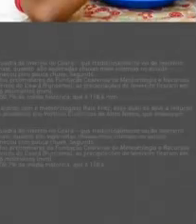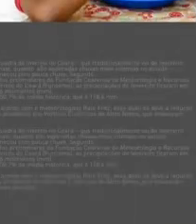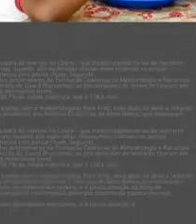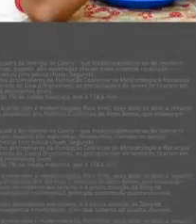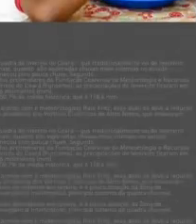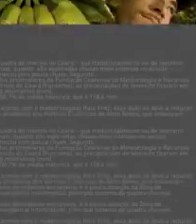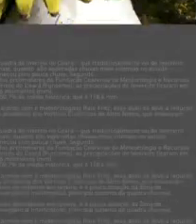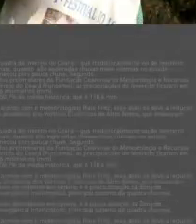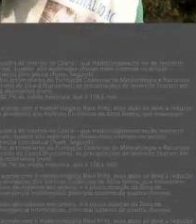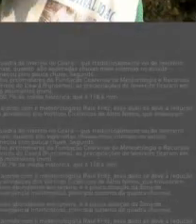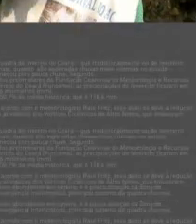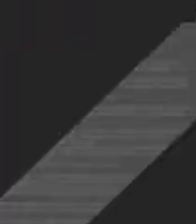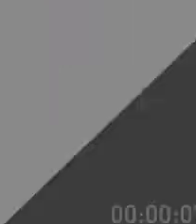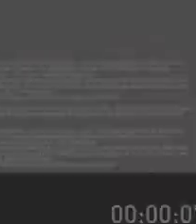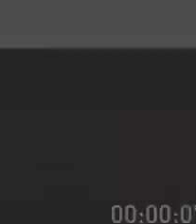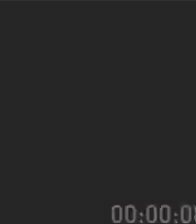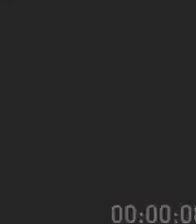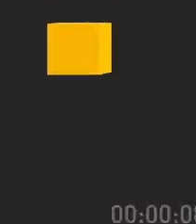mito